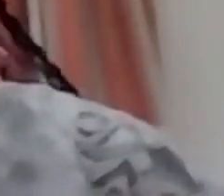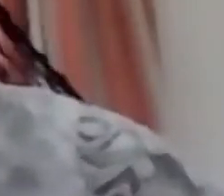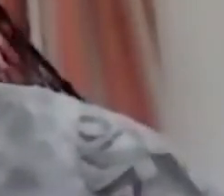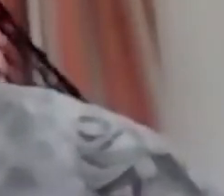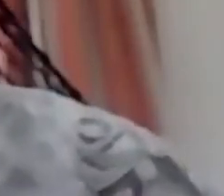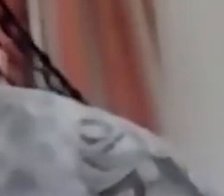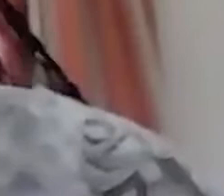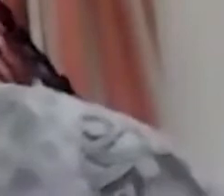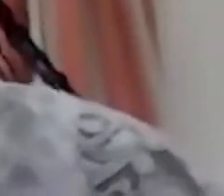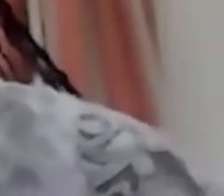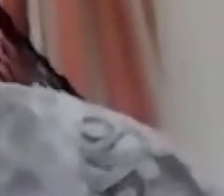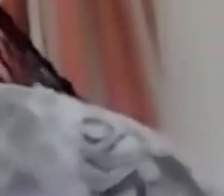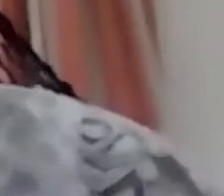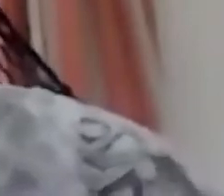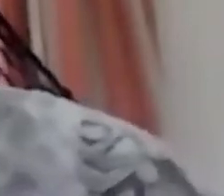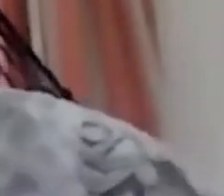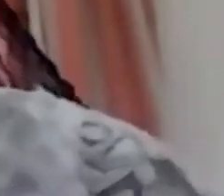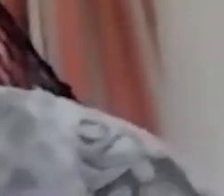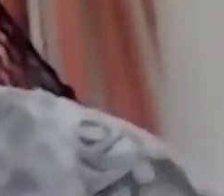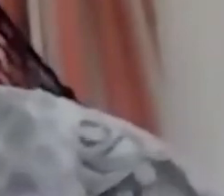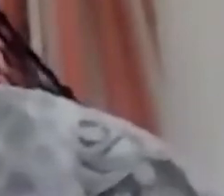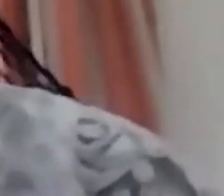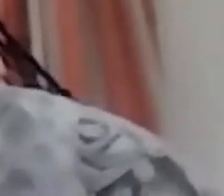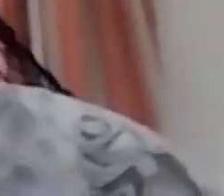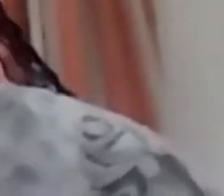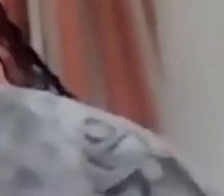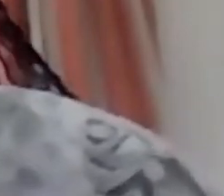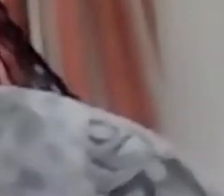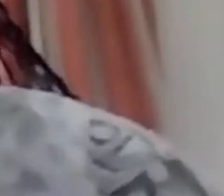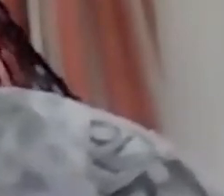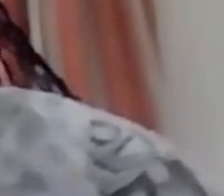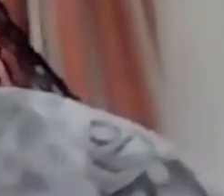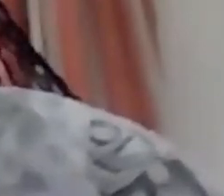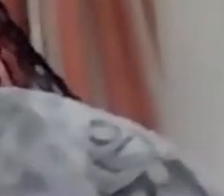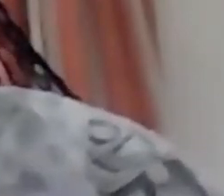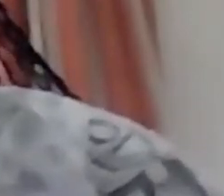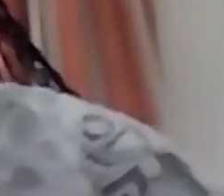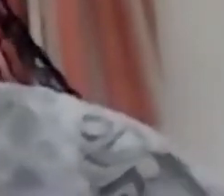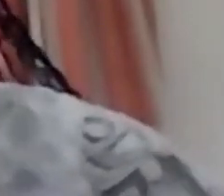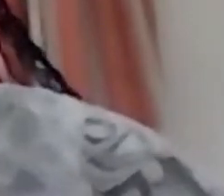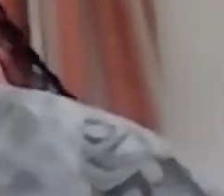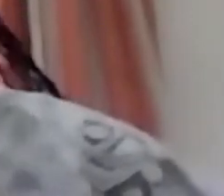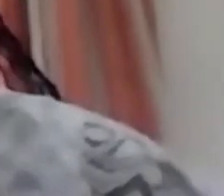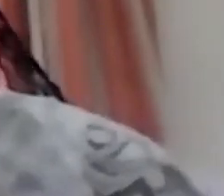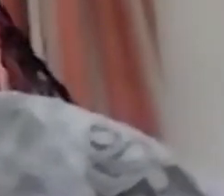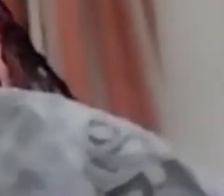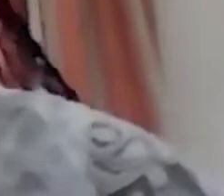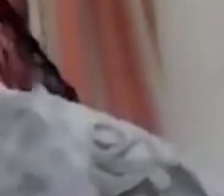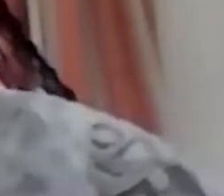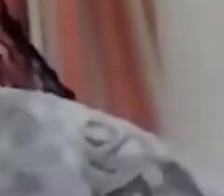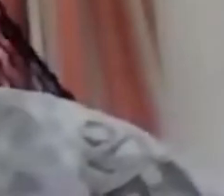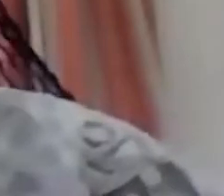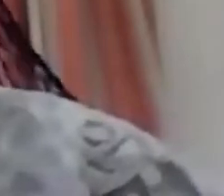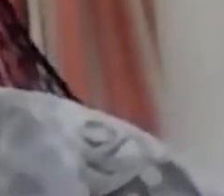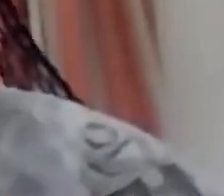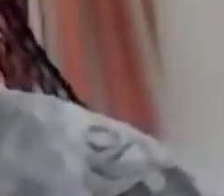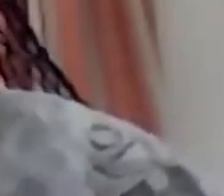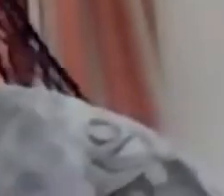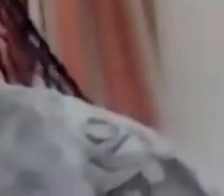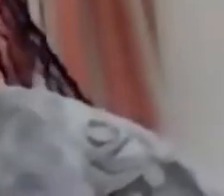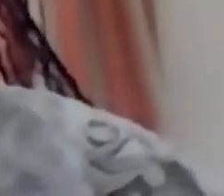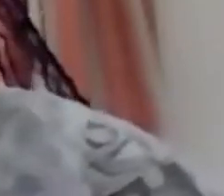negro é humano também, ele também tem sentimentos, ele também tem vontades, então é assim, essa questão